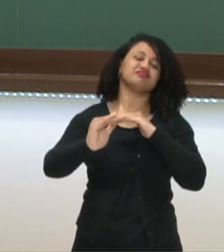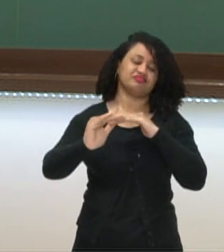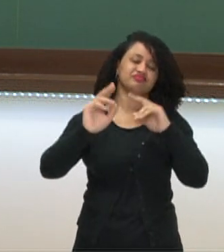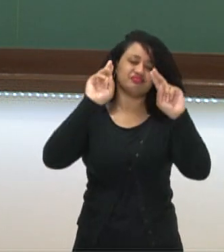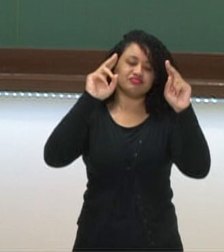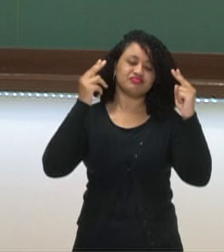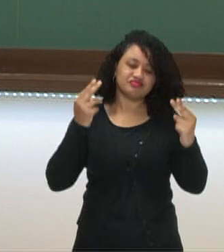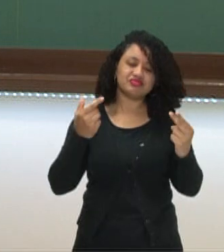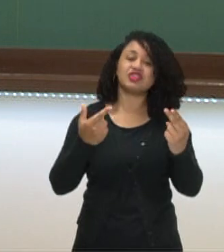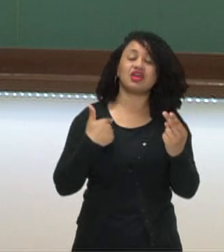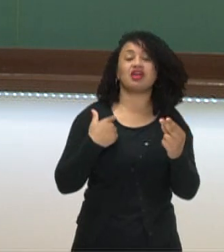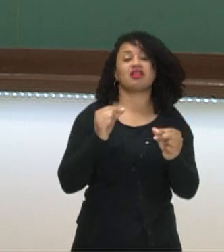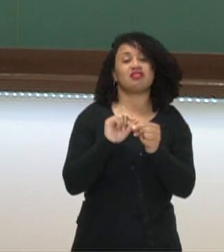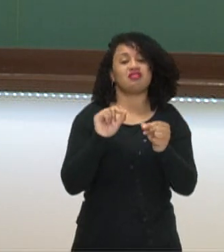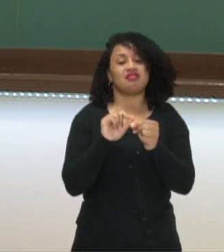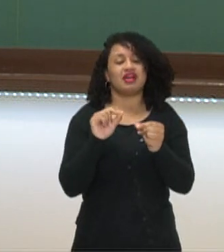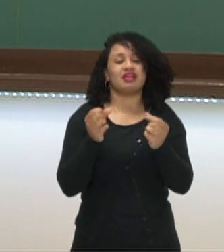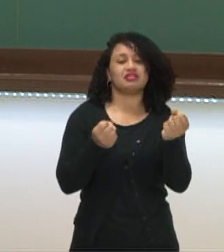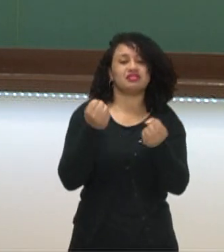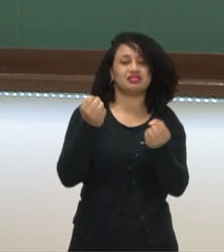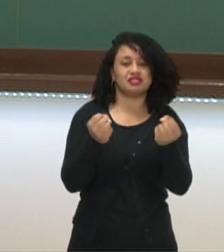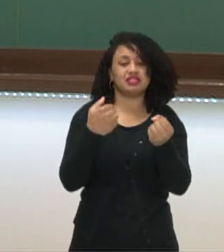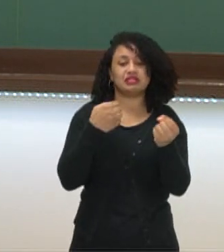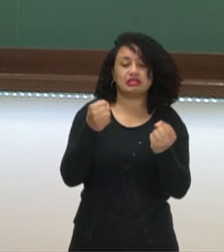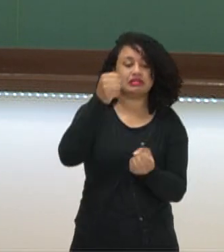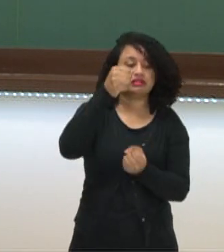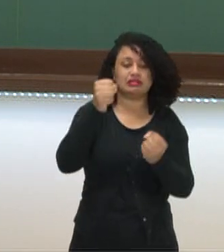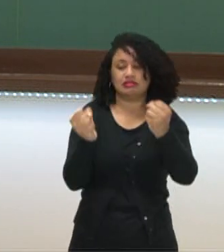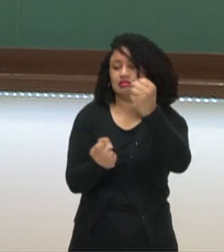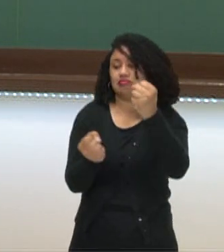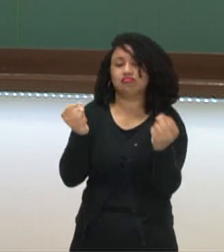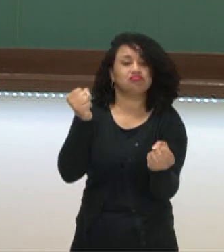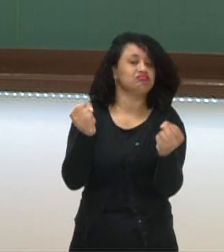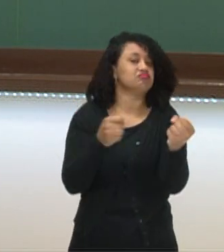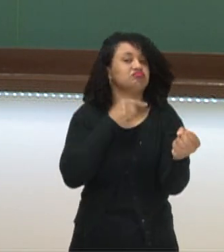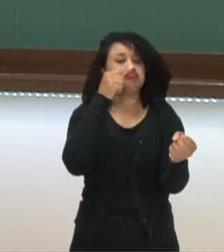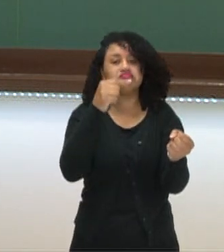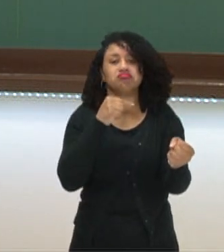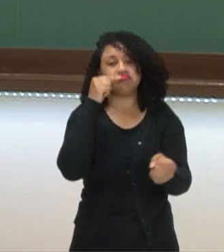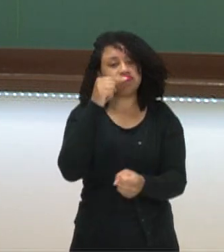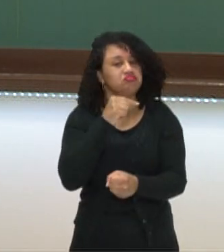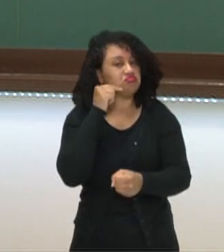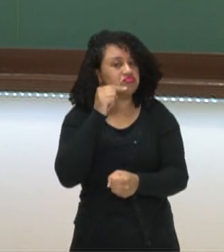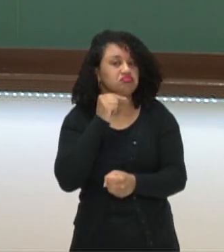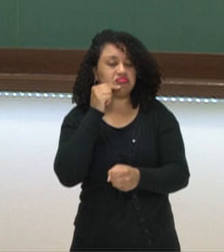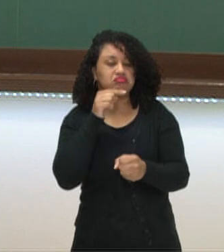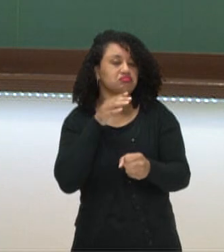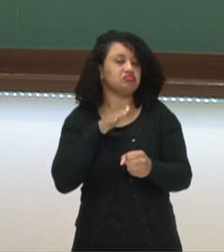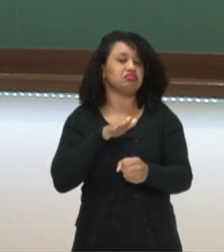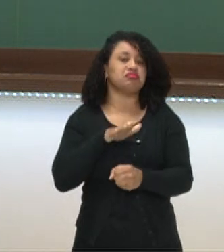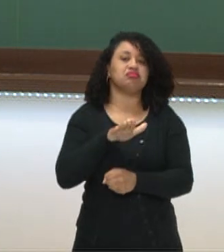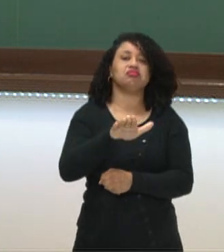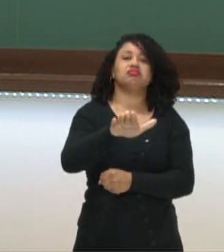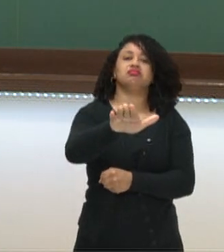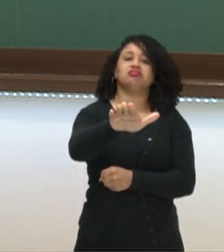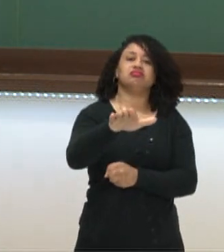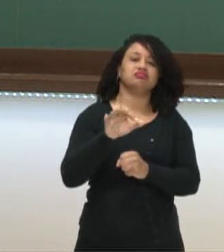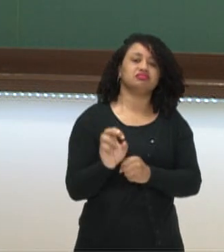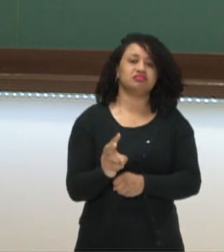Newtinho está no comando, ou seja, você pode virar o volante para a direita, para a esquerda, para onde for, que o teu carro vai em linha reta,